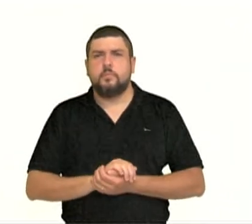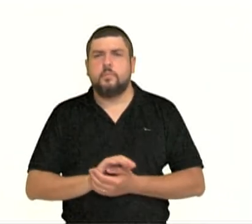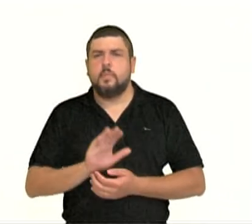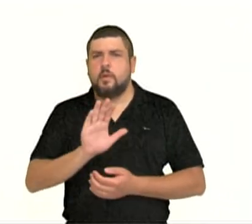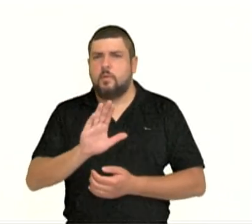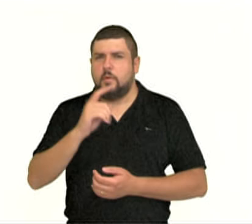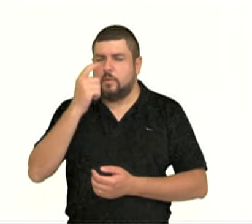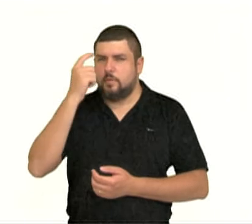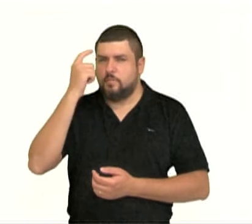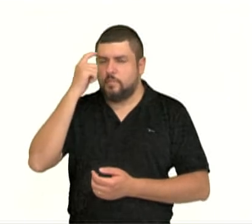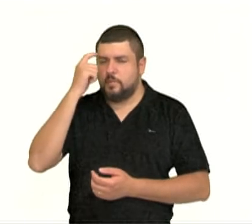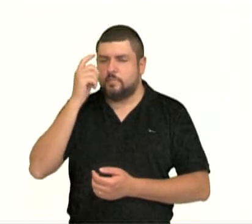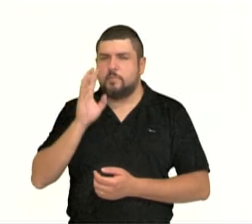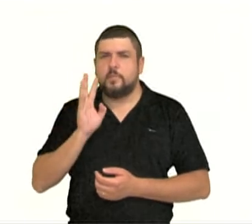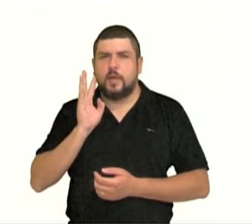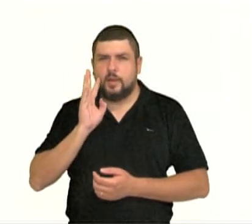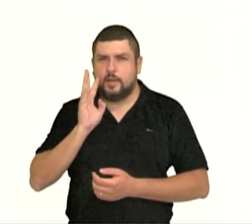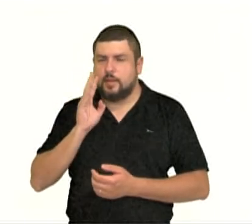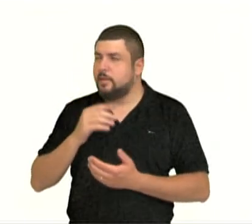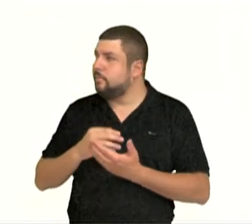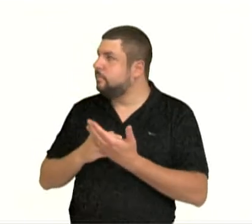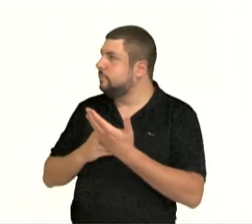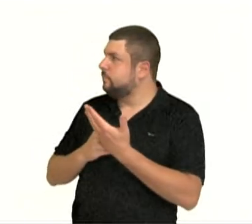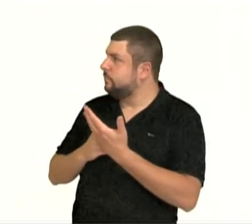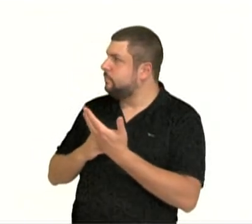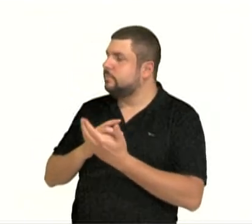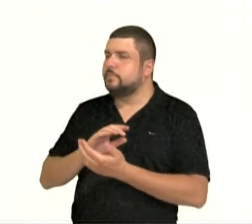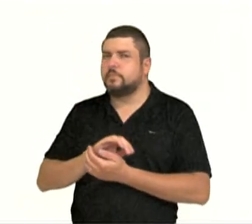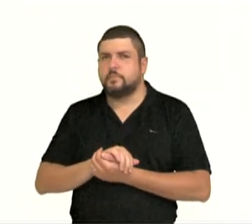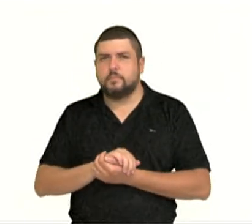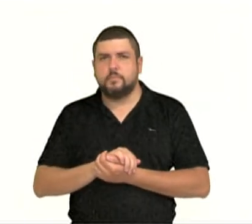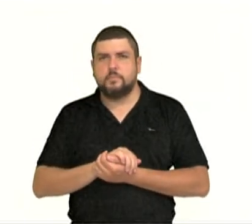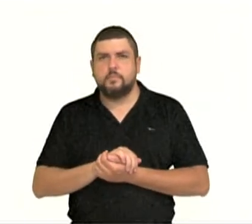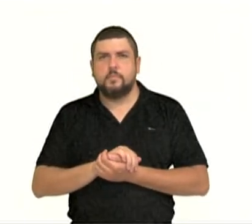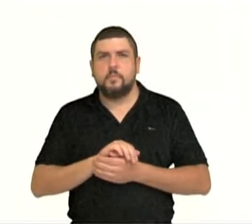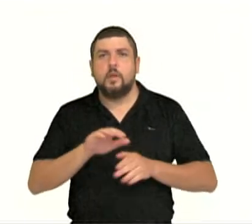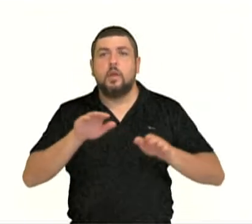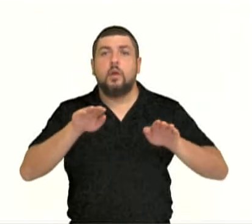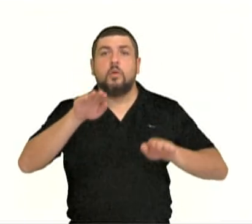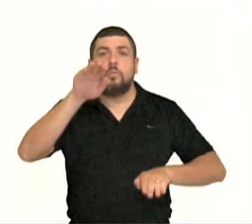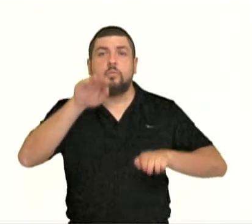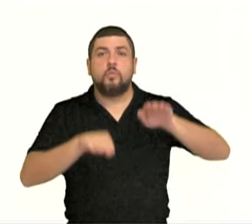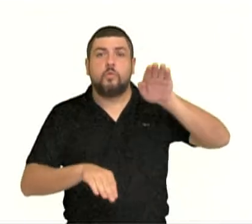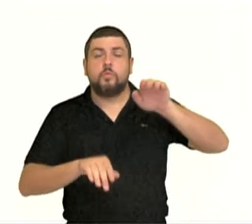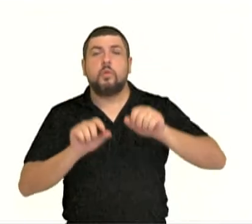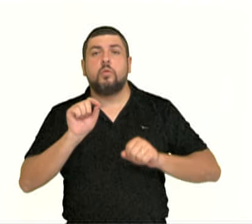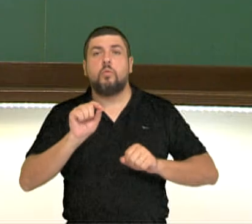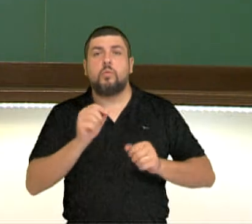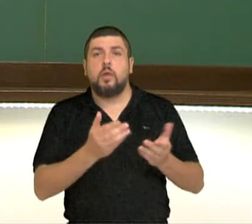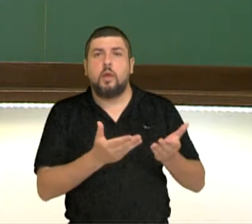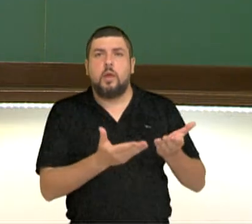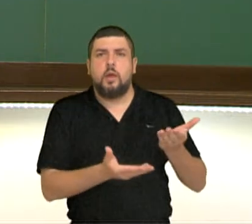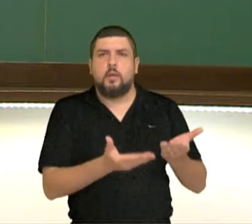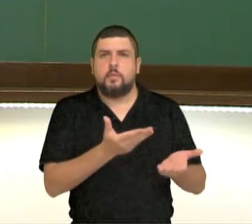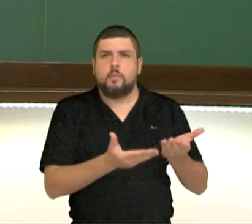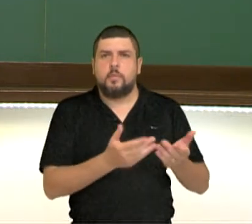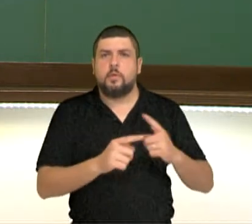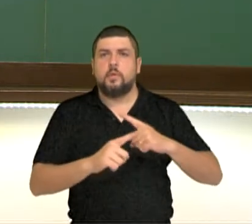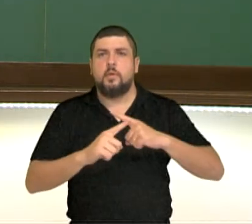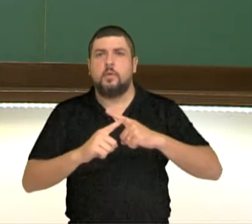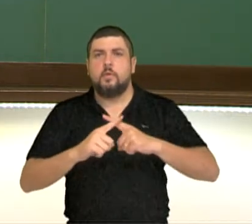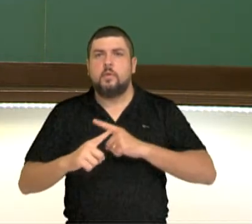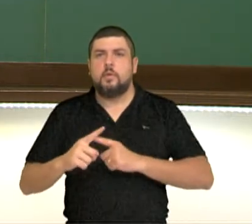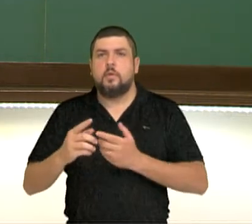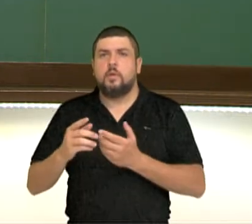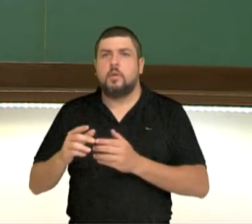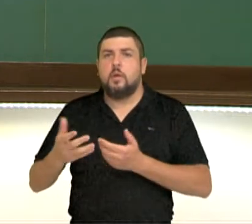negócio bem legal. Bem, por quê? Porque a quantidade de movimento é o produto da massa pela velocidade, como a gente já viu, certo? Então,